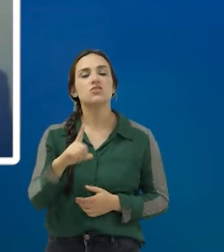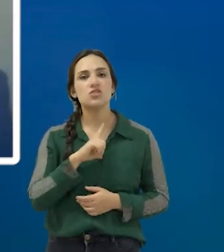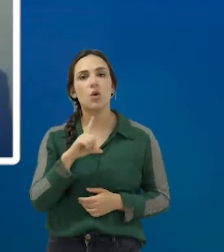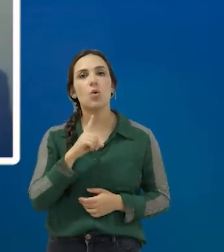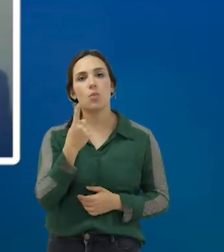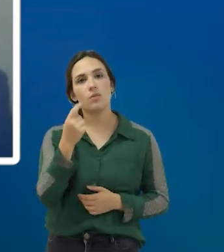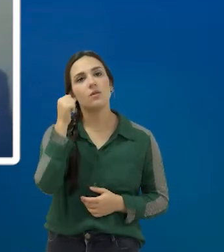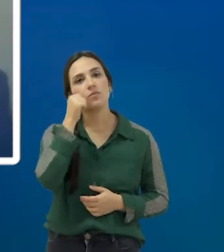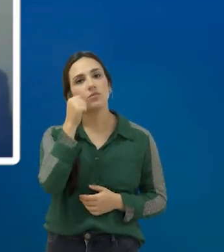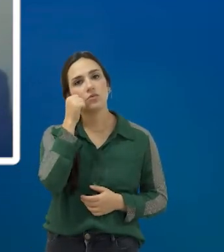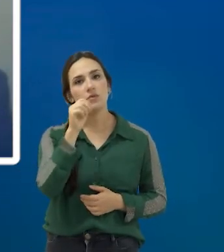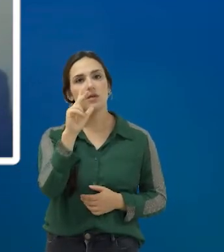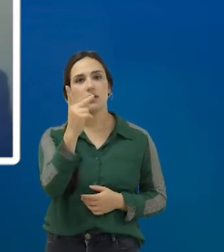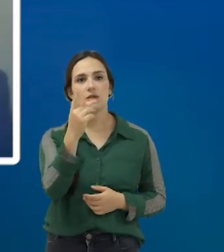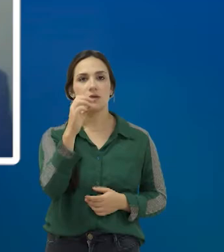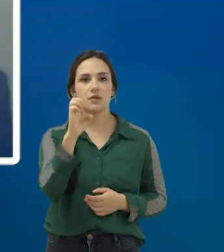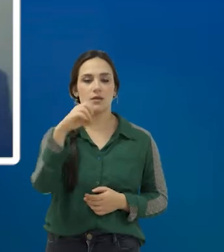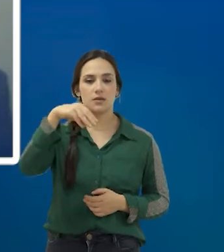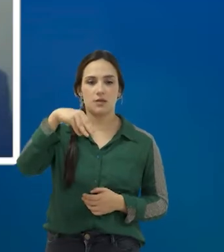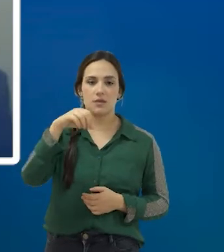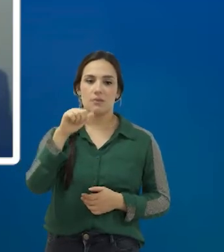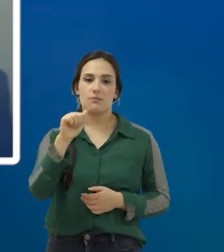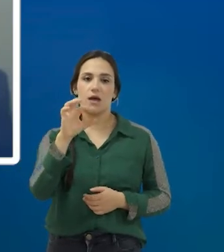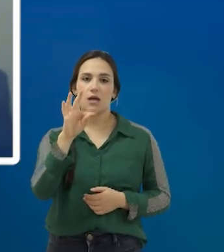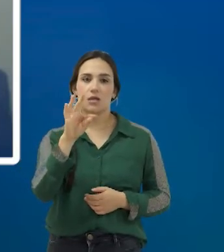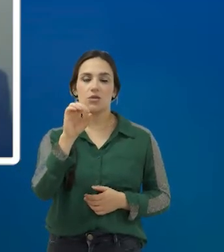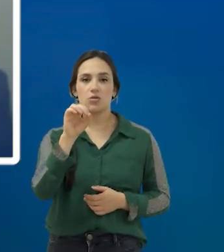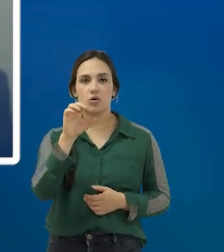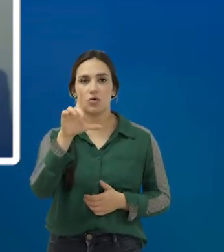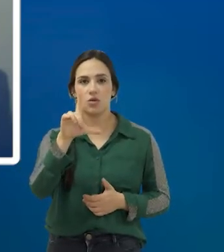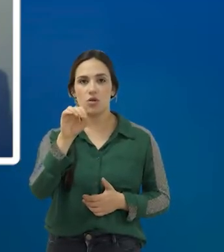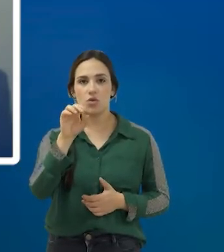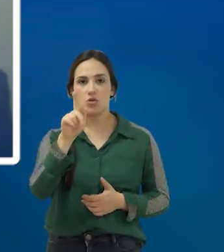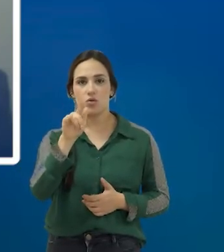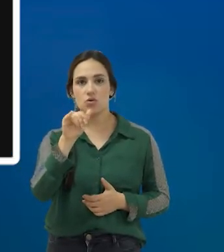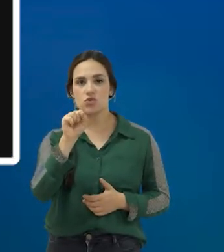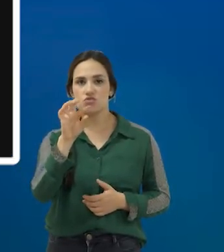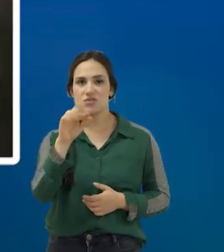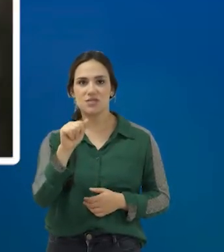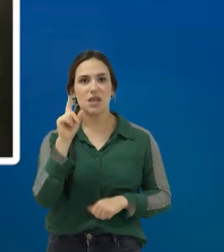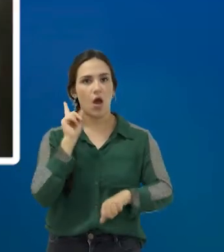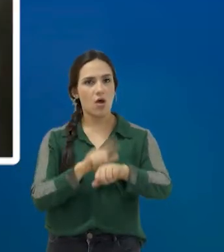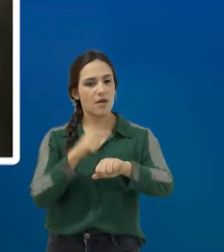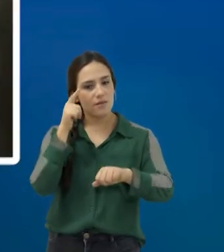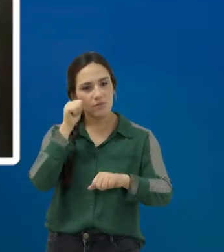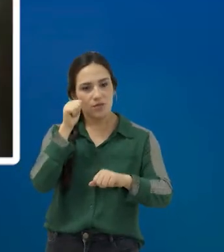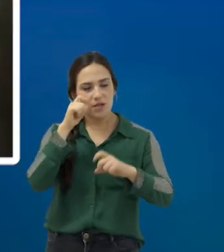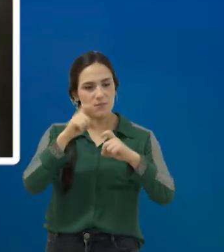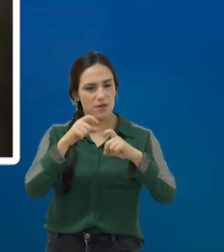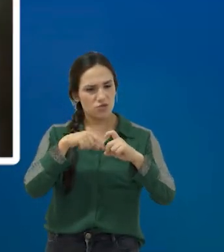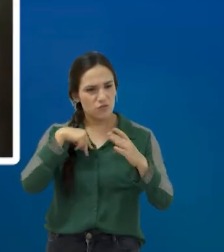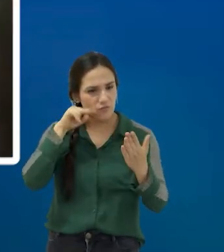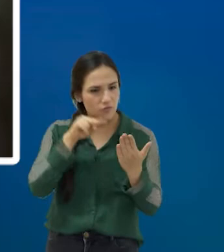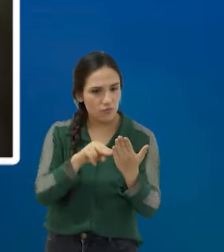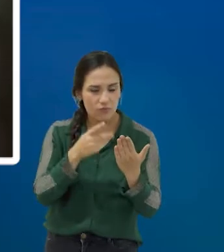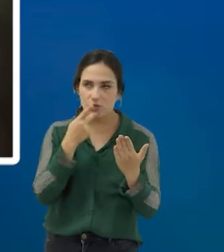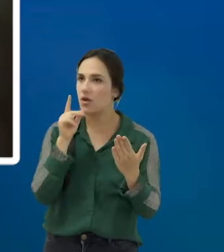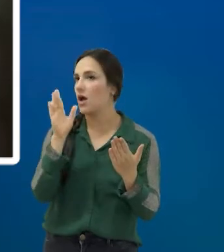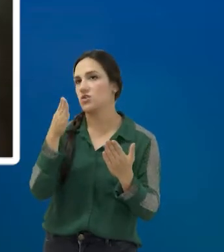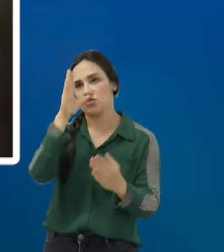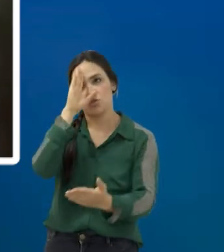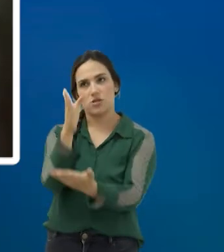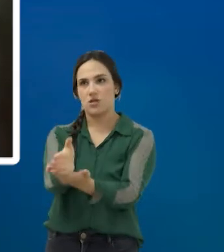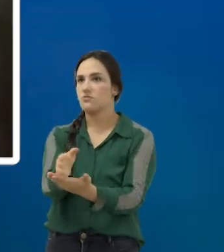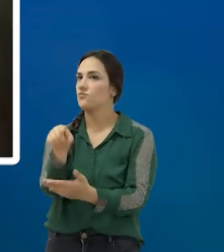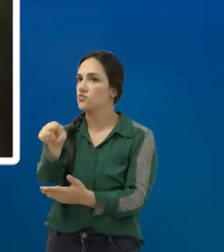um hemato me atendeu, porque era um hemograma que estava com um problema, né? Hematologista, e ela viu meu hemograma e, com base no hemograma, ela